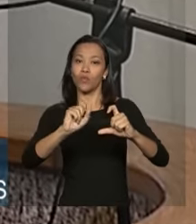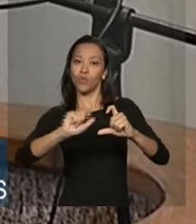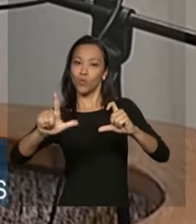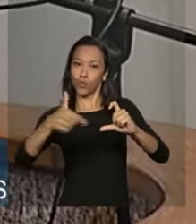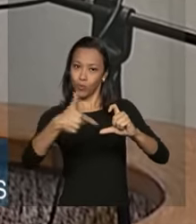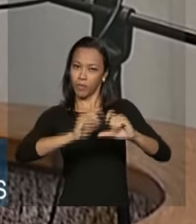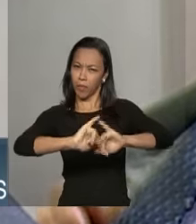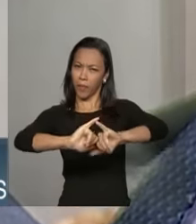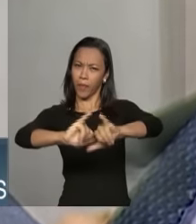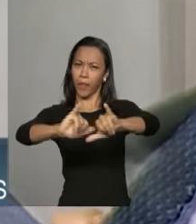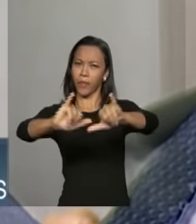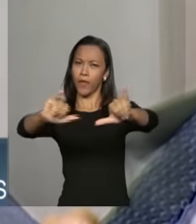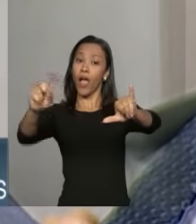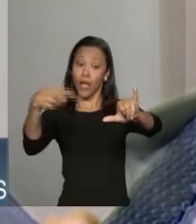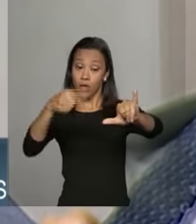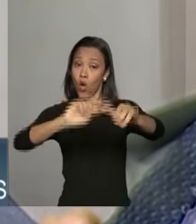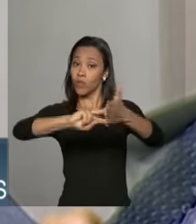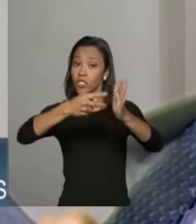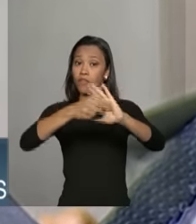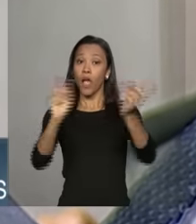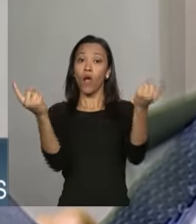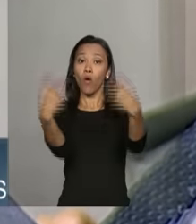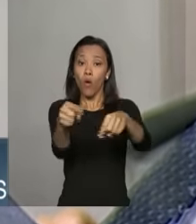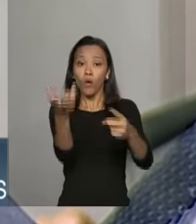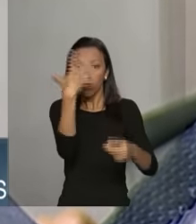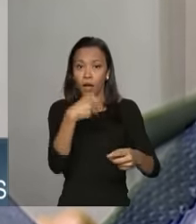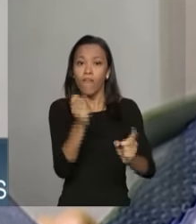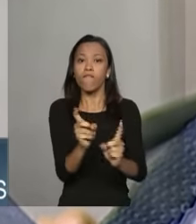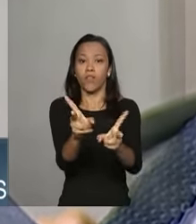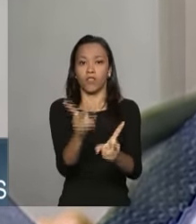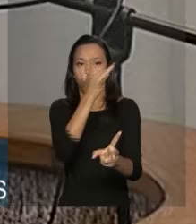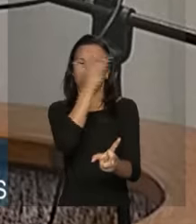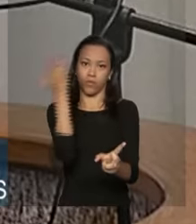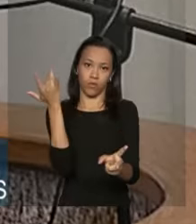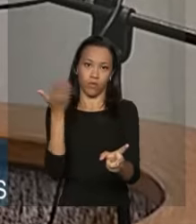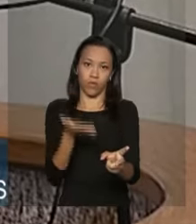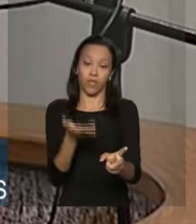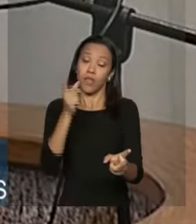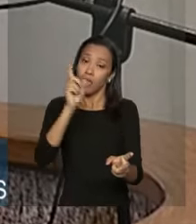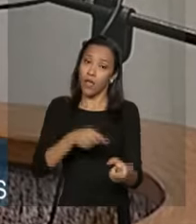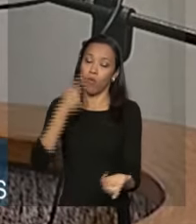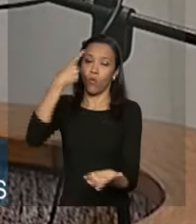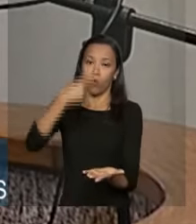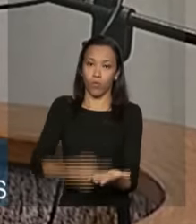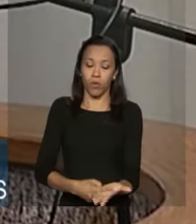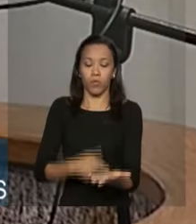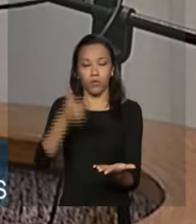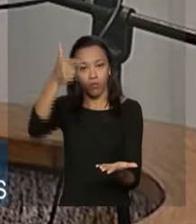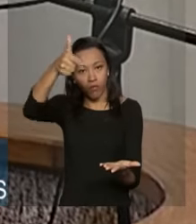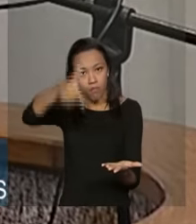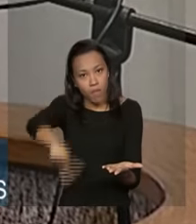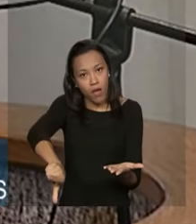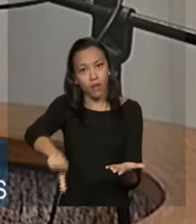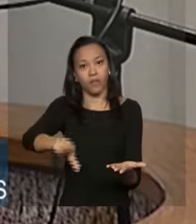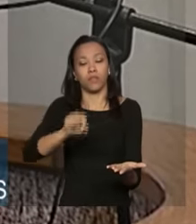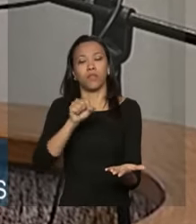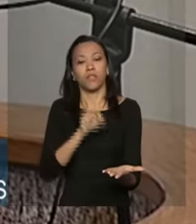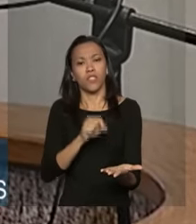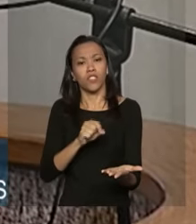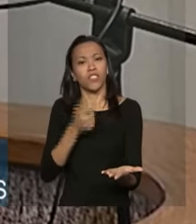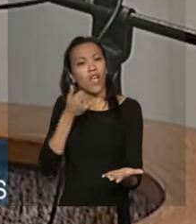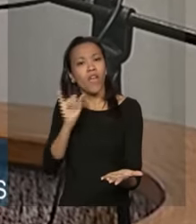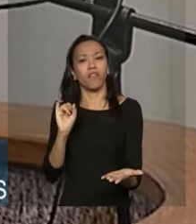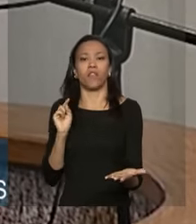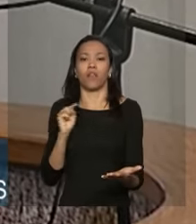próximos anos demonstrando assim um comprometimento cada vez maior como esta grave forma de violação